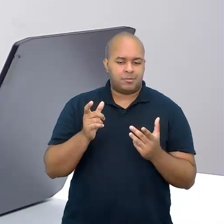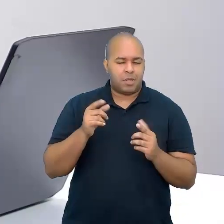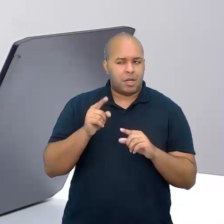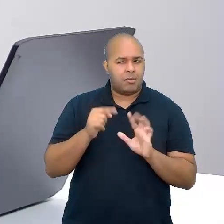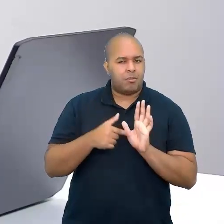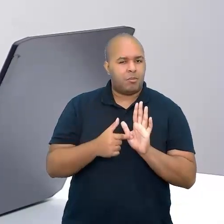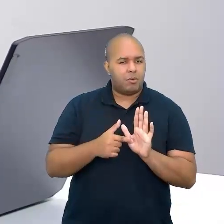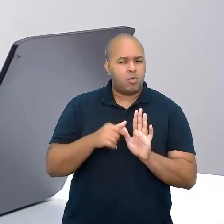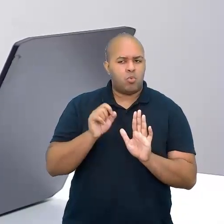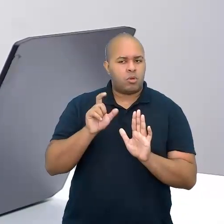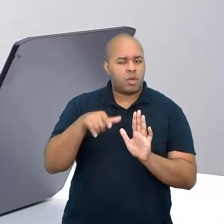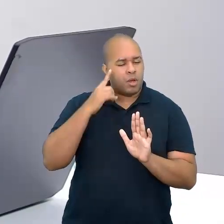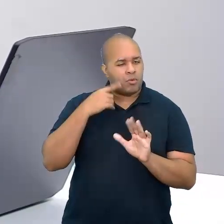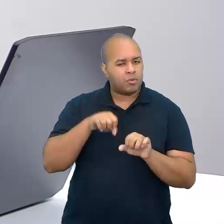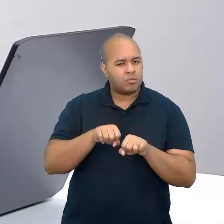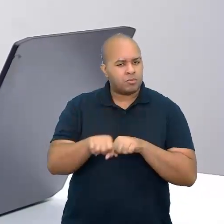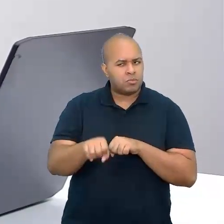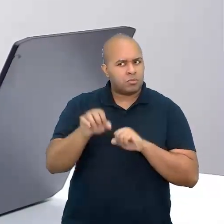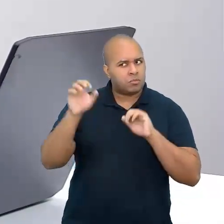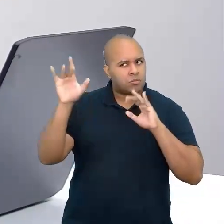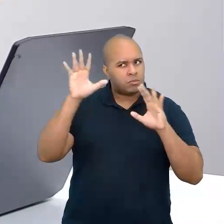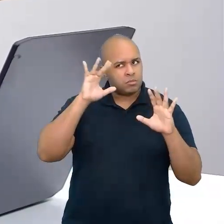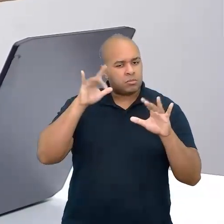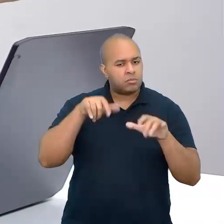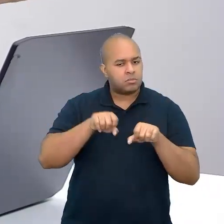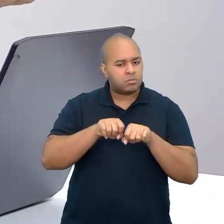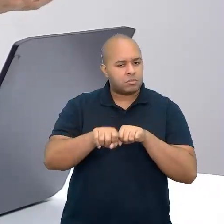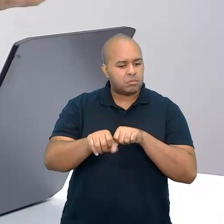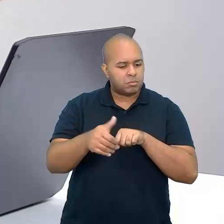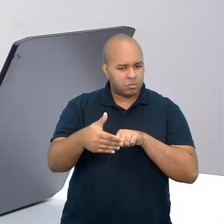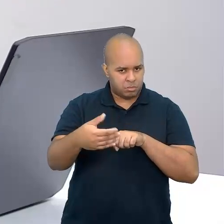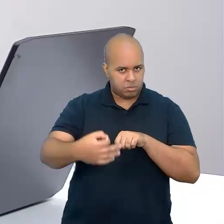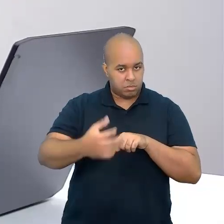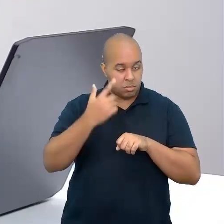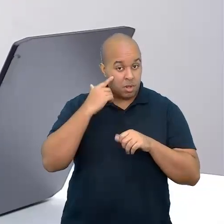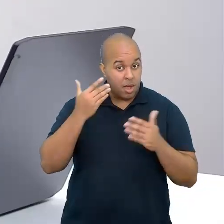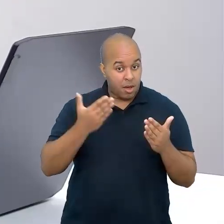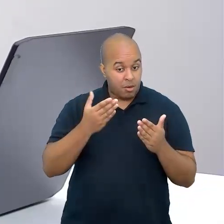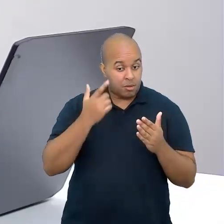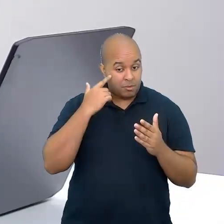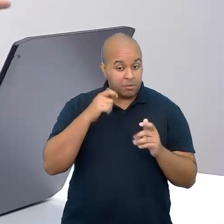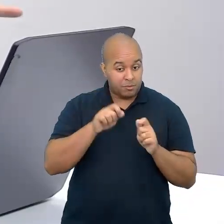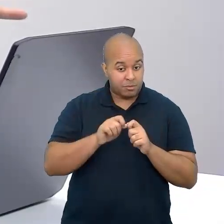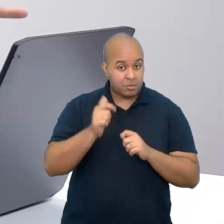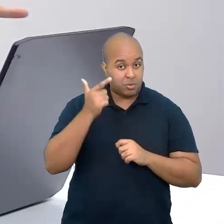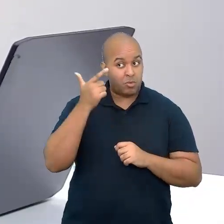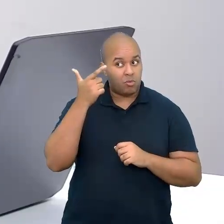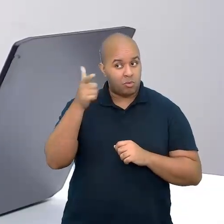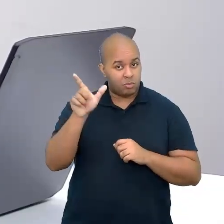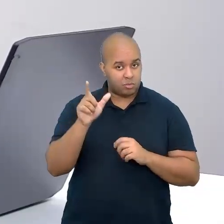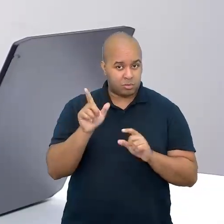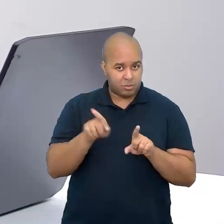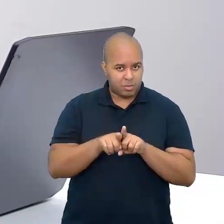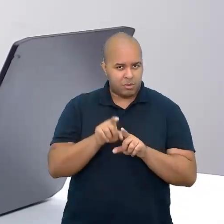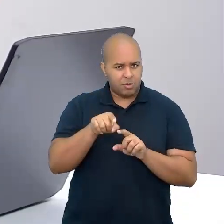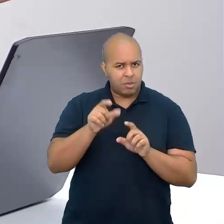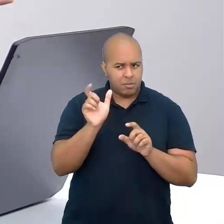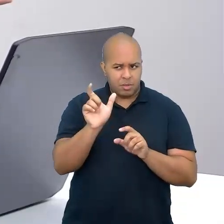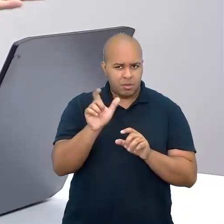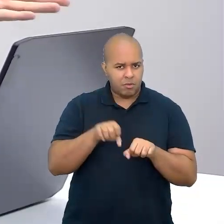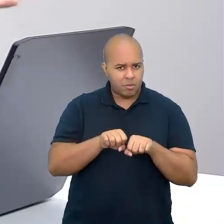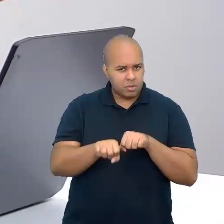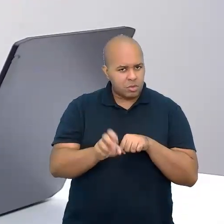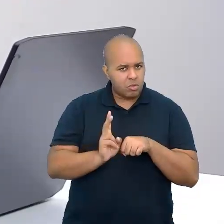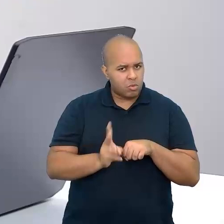indicavam que foi a formação numa reflexão sobre a formação Inicial Agora nós vamos fazer outra para formação